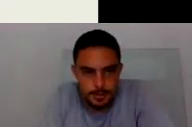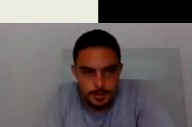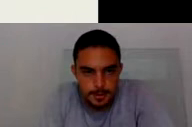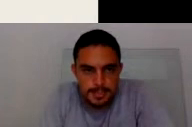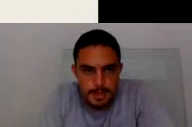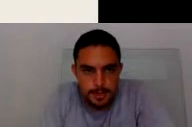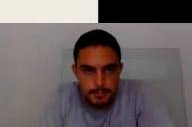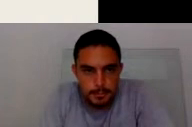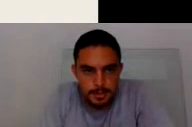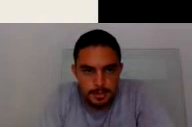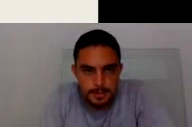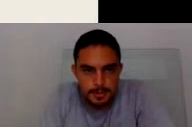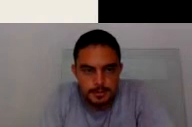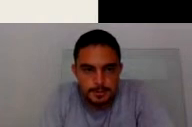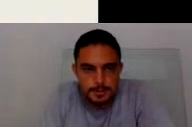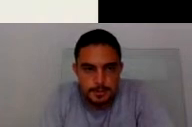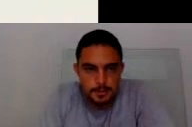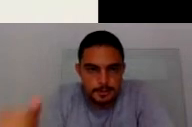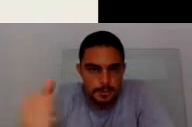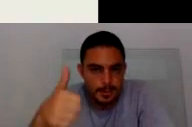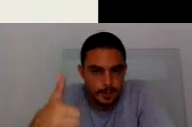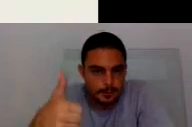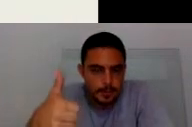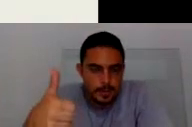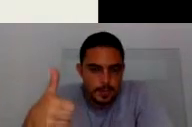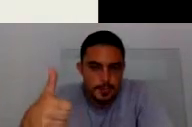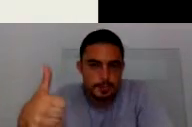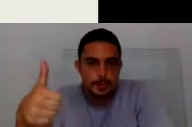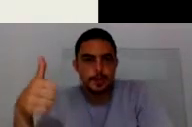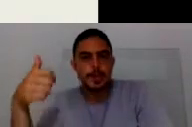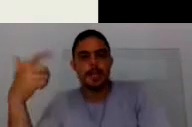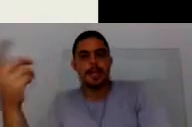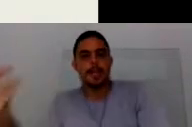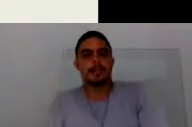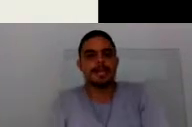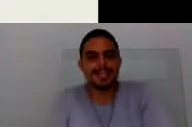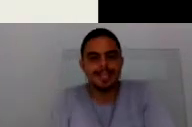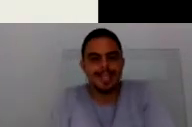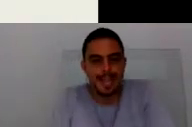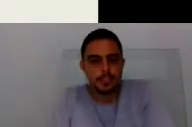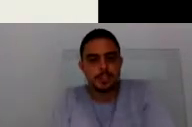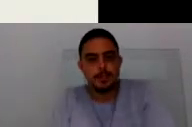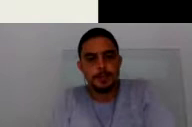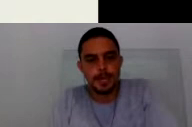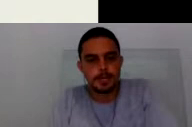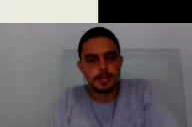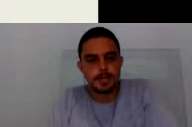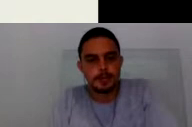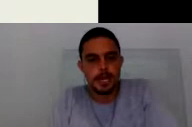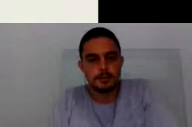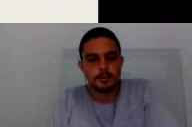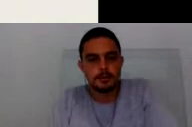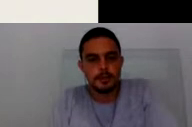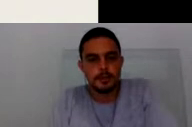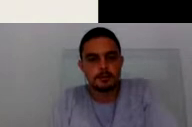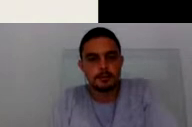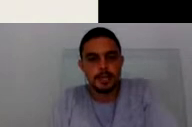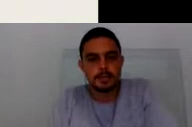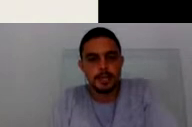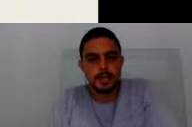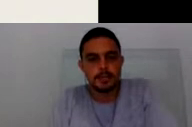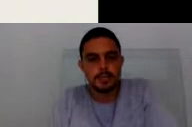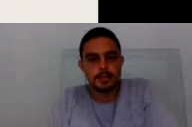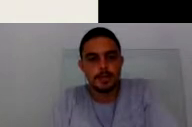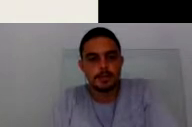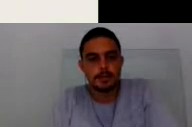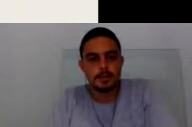VIB, tá? E sabem a importância da VIB. Lembra que eu falei que é para escolher o aspersor? Lembra da taxa de aplicação de água no